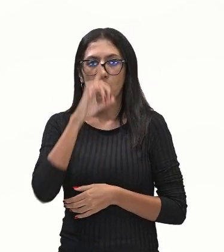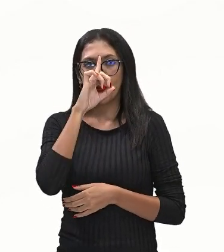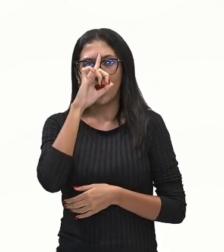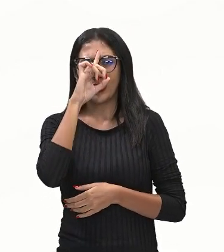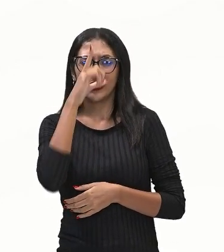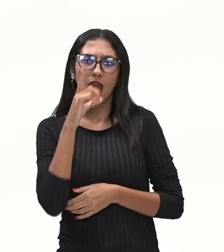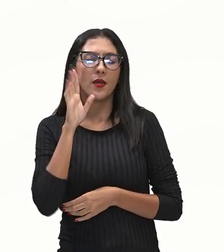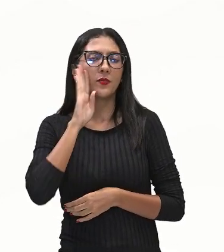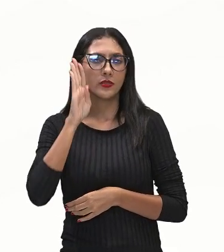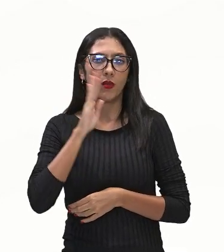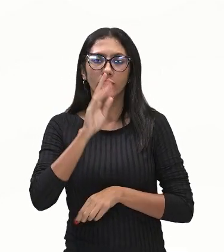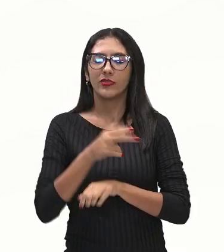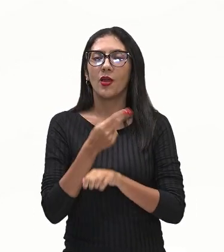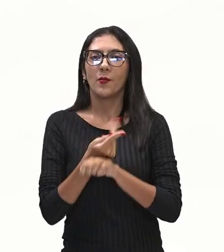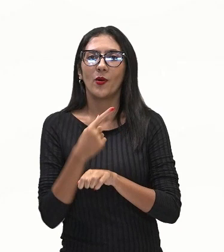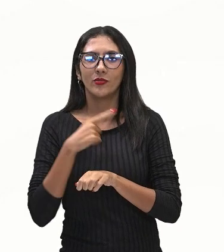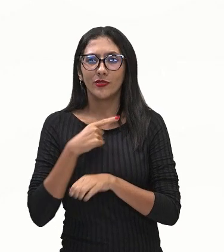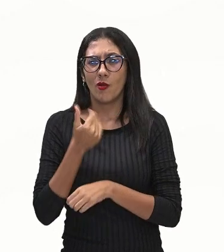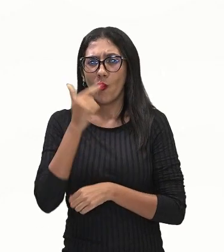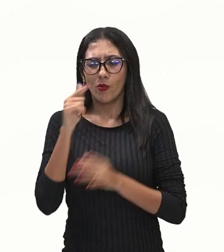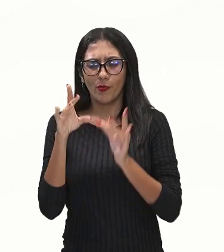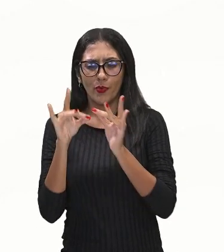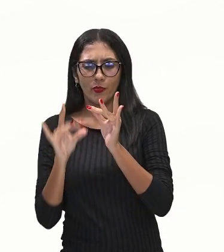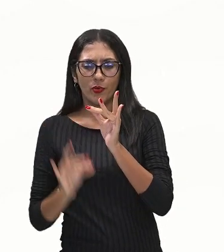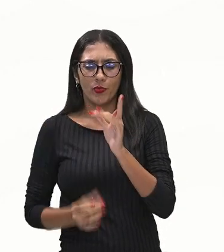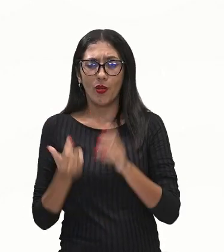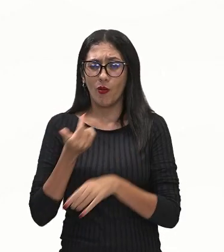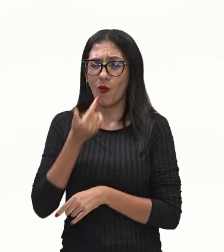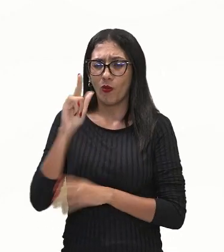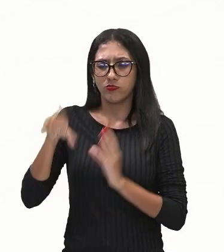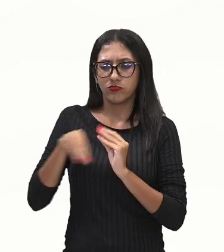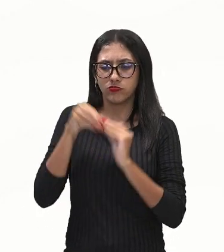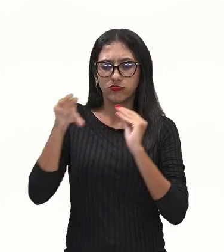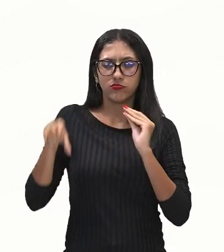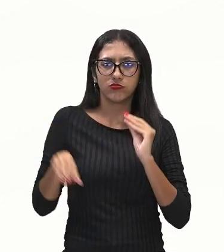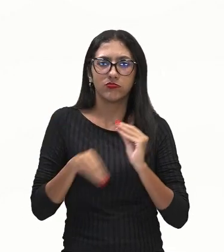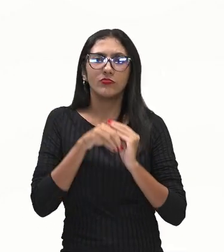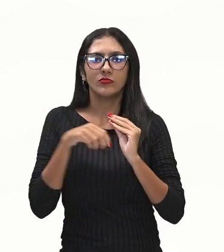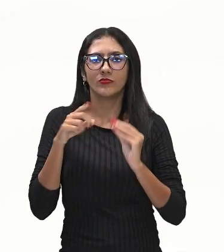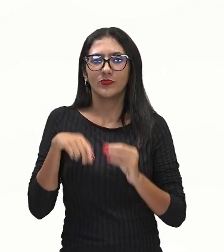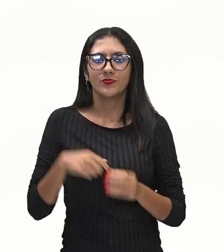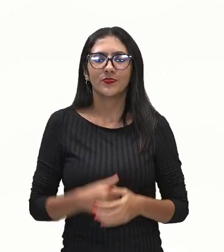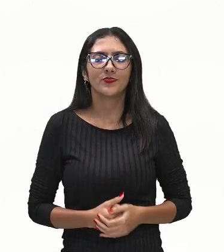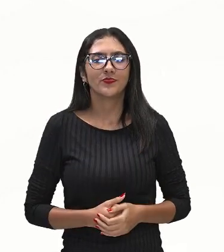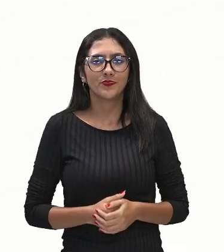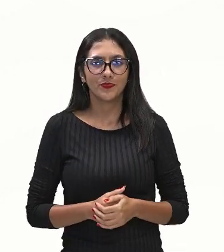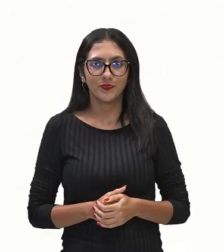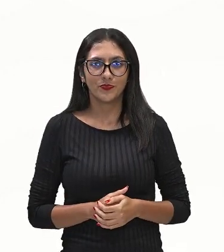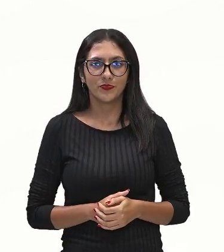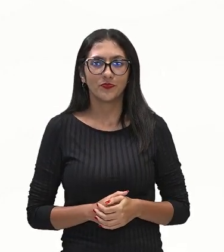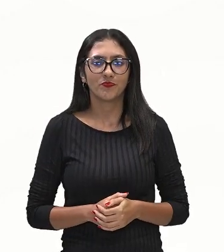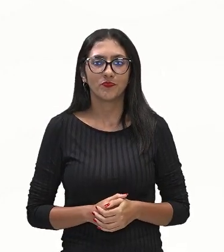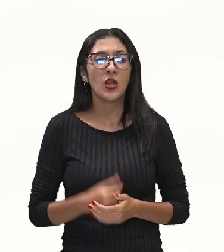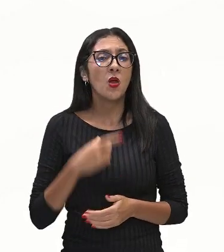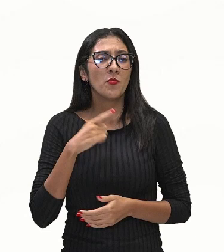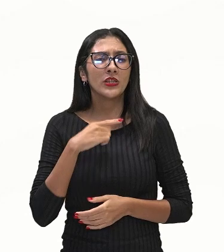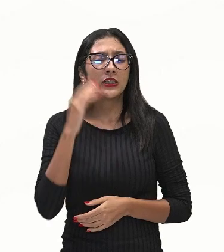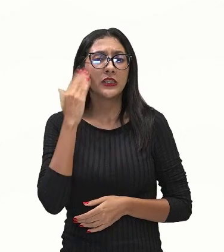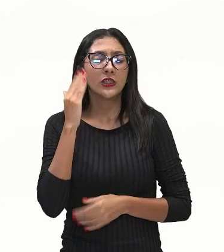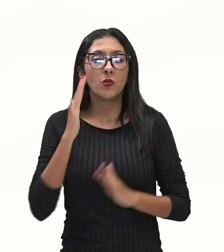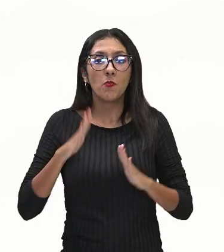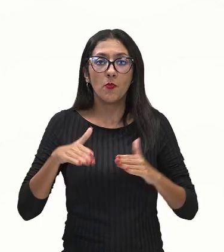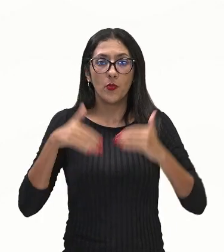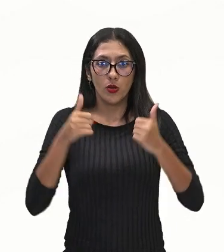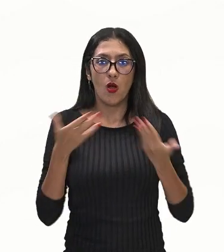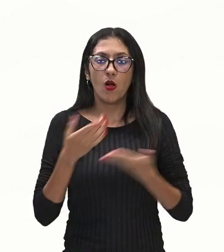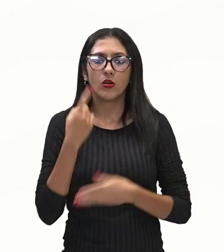central e depois eu vou trazendo outras informações a respeito dessa ideia central. Para vocês entenderem melhor, eu quero que vocês